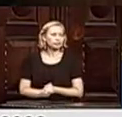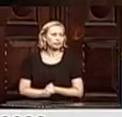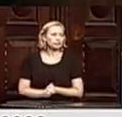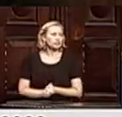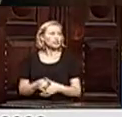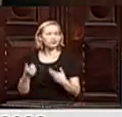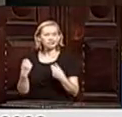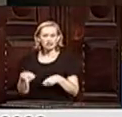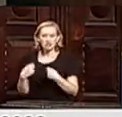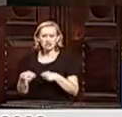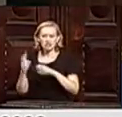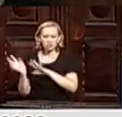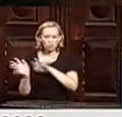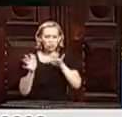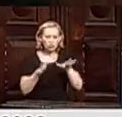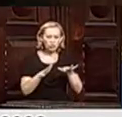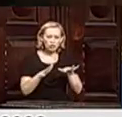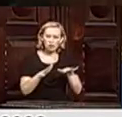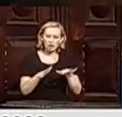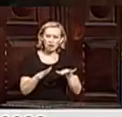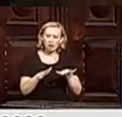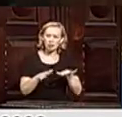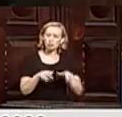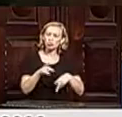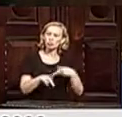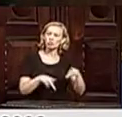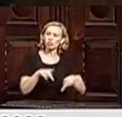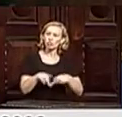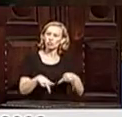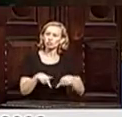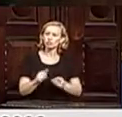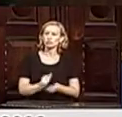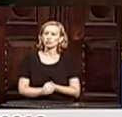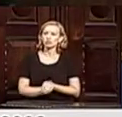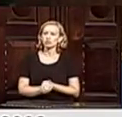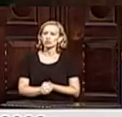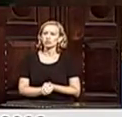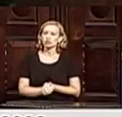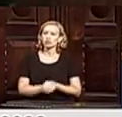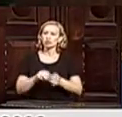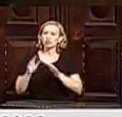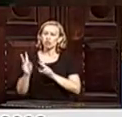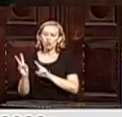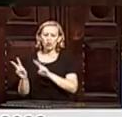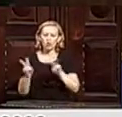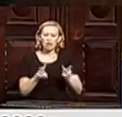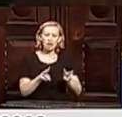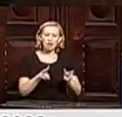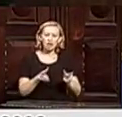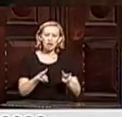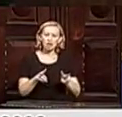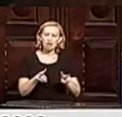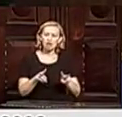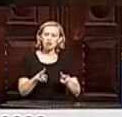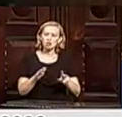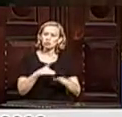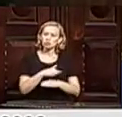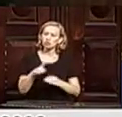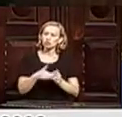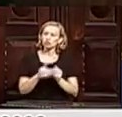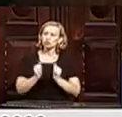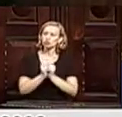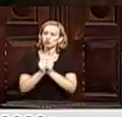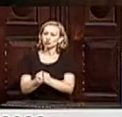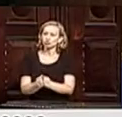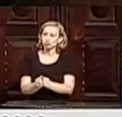necessário ter um olhar para a humanidade. É necessário ter um olhar para que todos nós estamos no mesmo barco. E esse barco se chama planeta Terra.